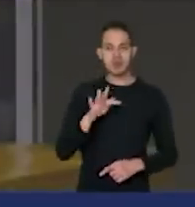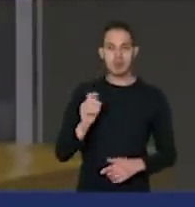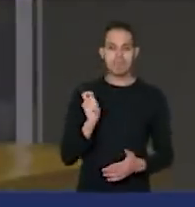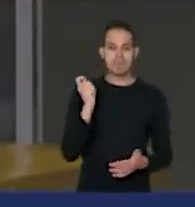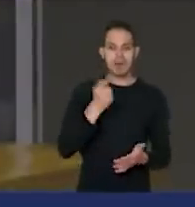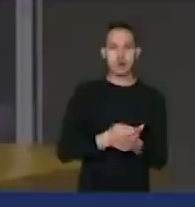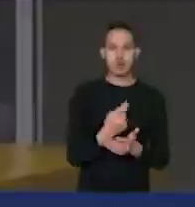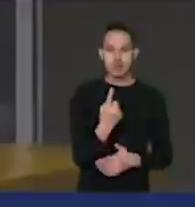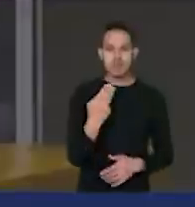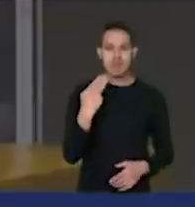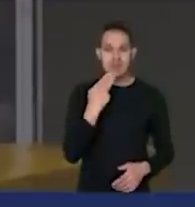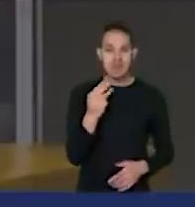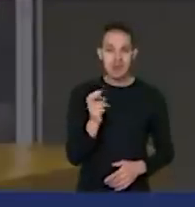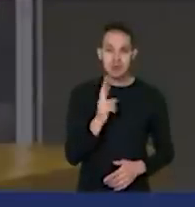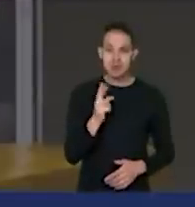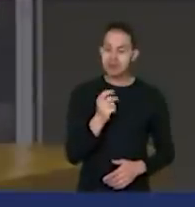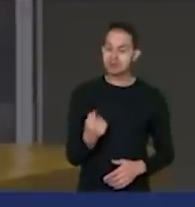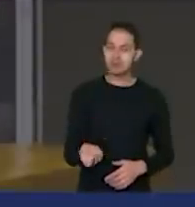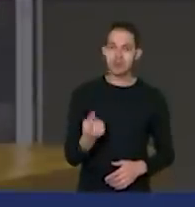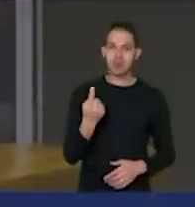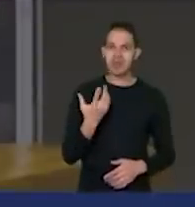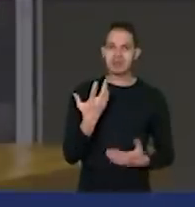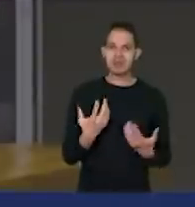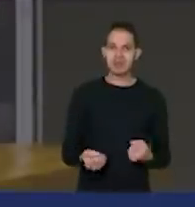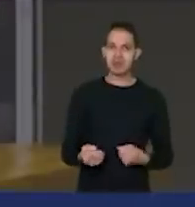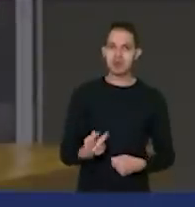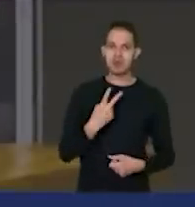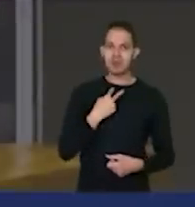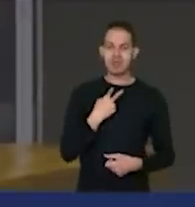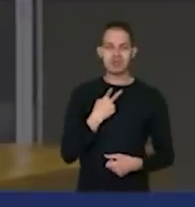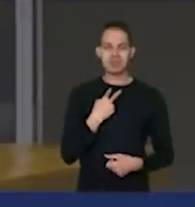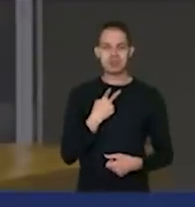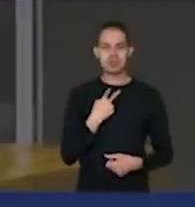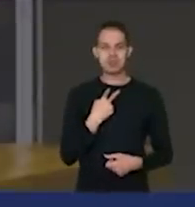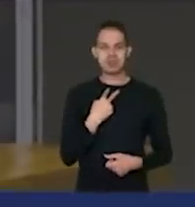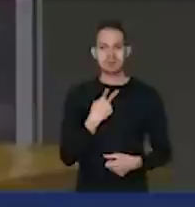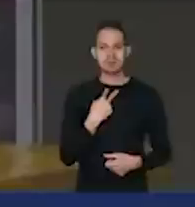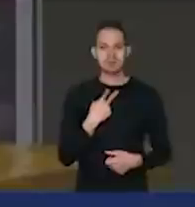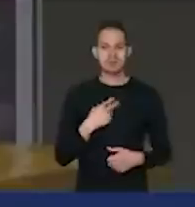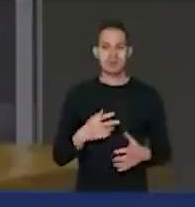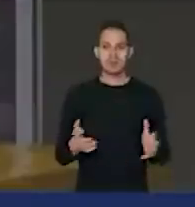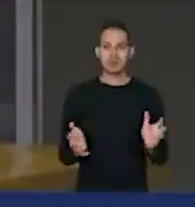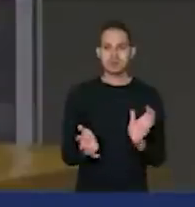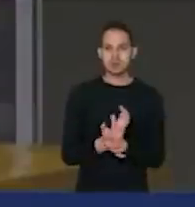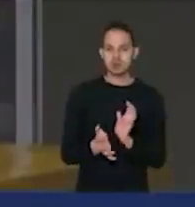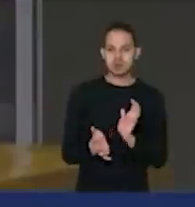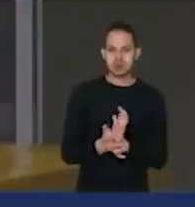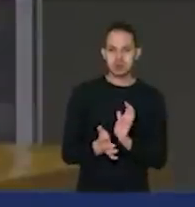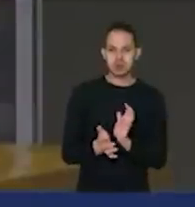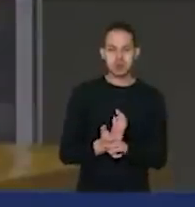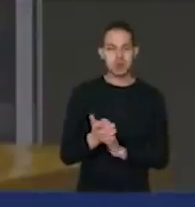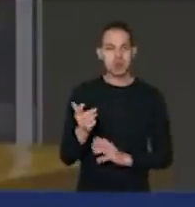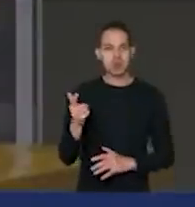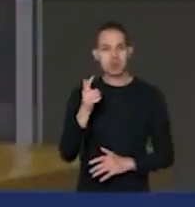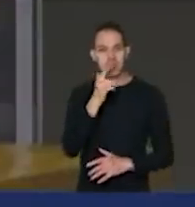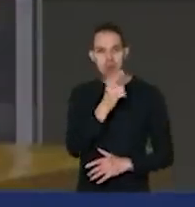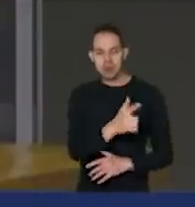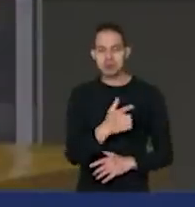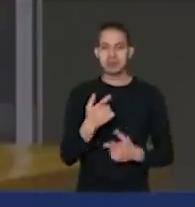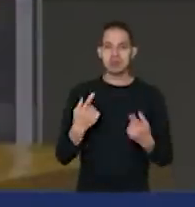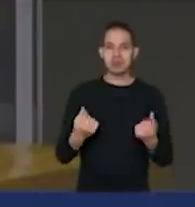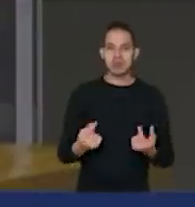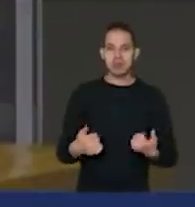é absolutamente inaceitável. Não há produção, não há elenco que suporte todo esse tipo de